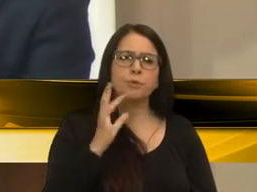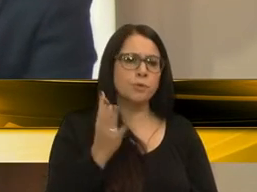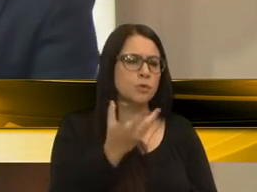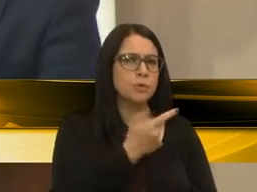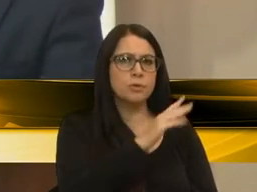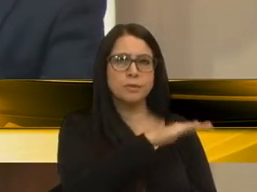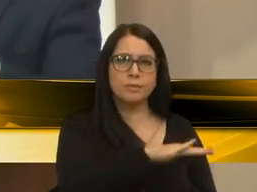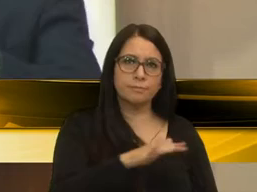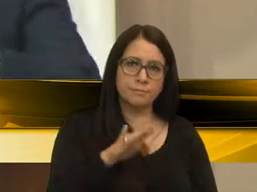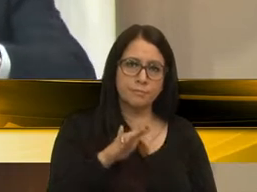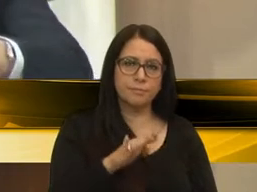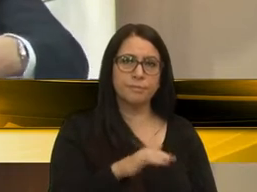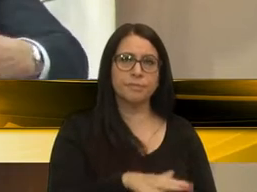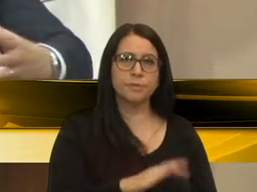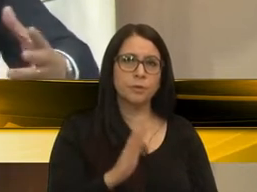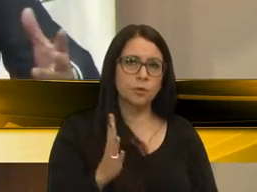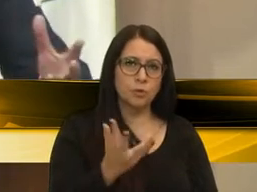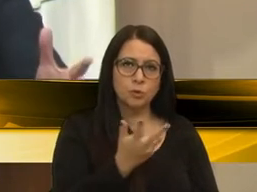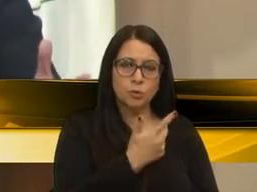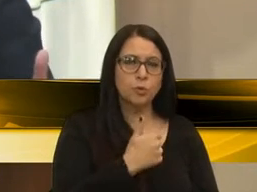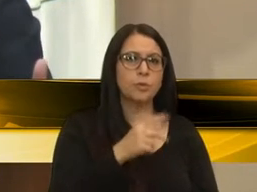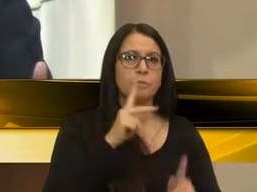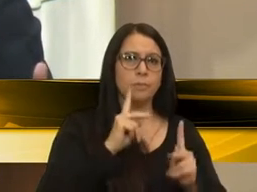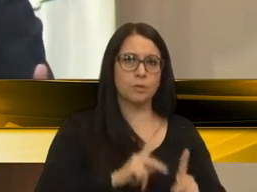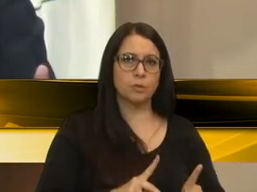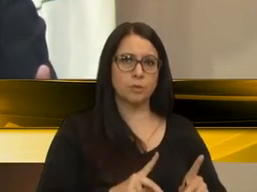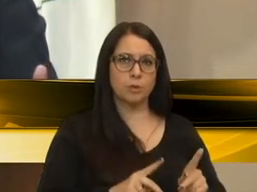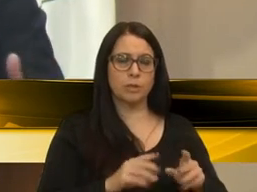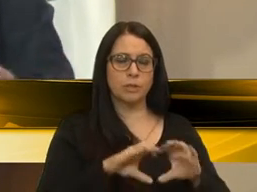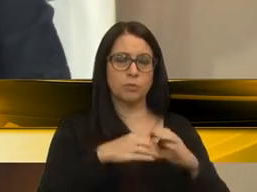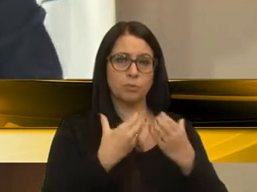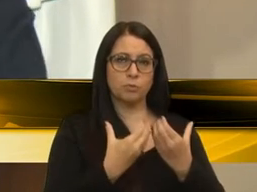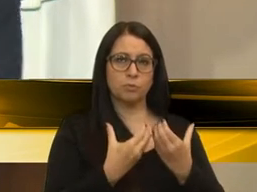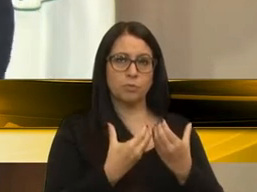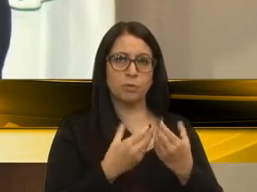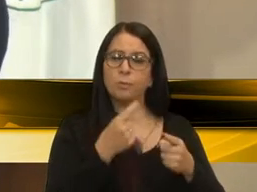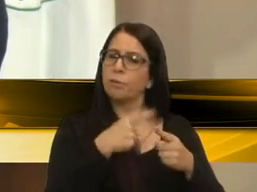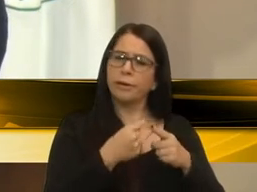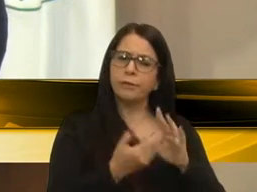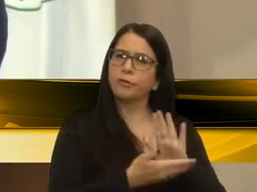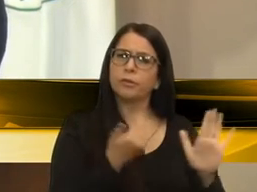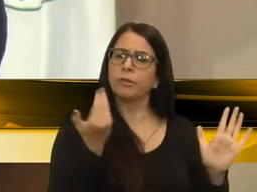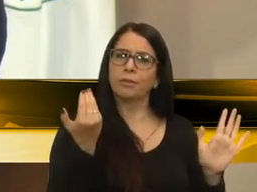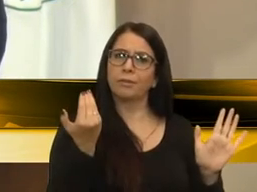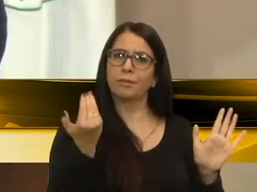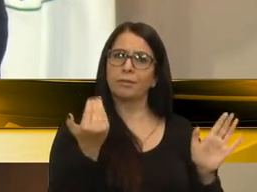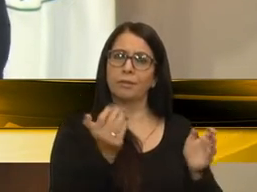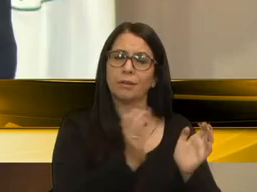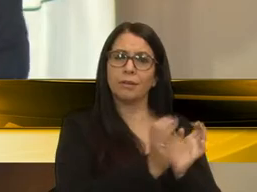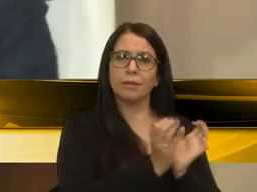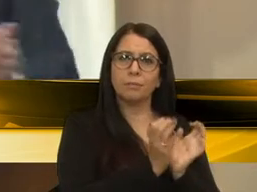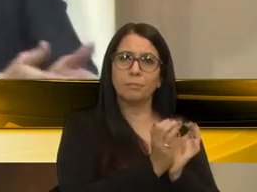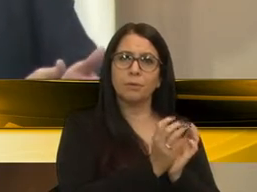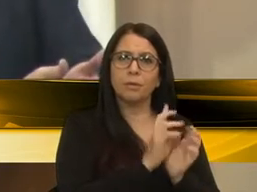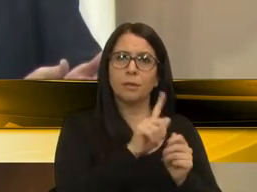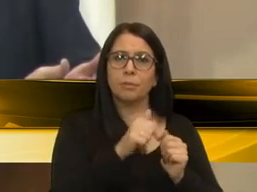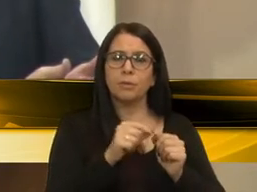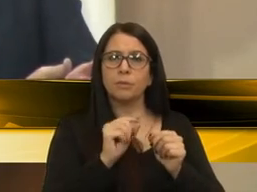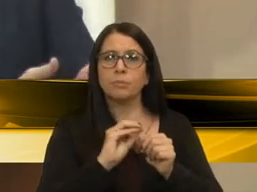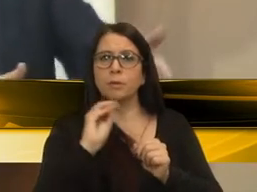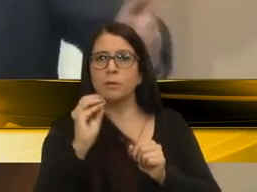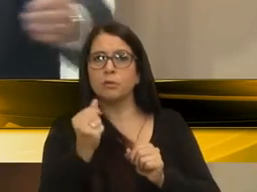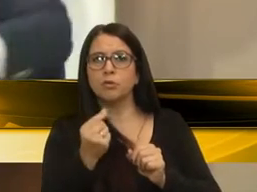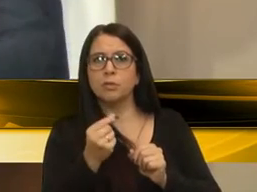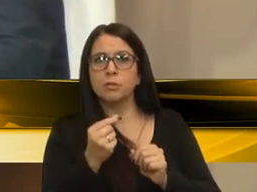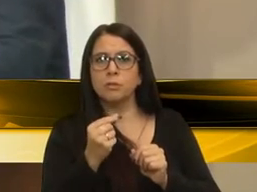as crianças, todas as pessoas daquela comunidade. Por que tirar da PAI e depois repassar o